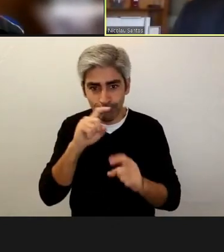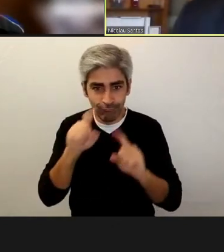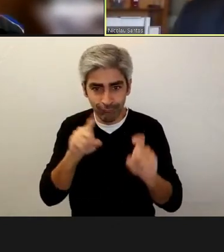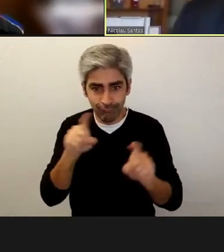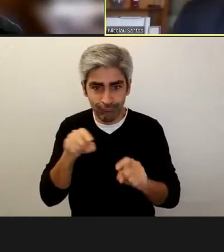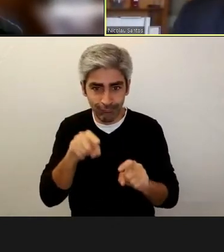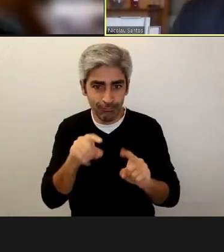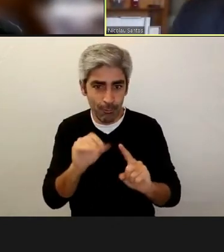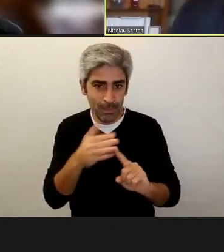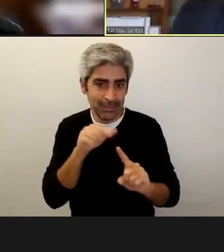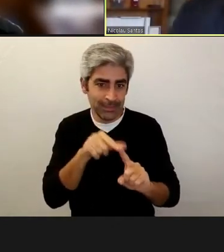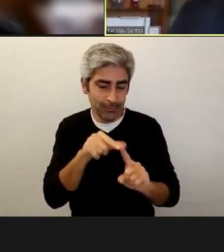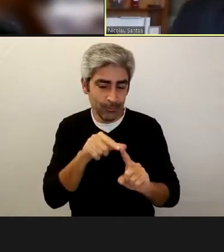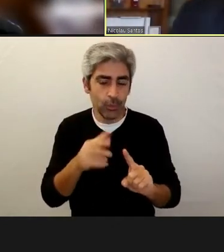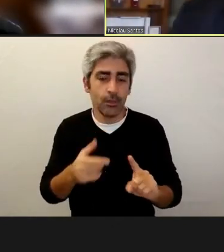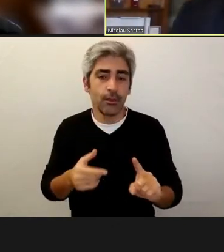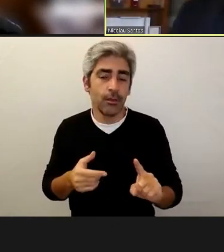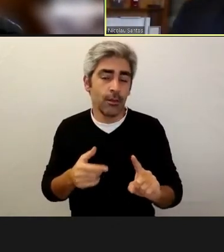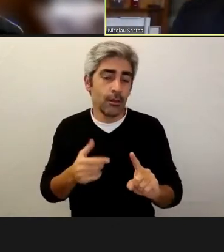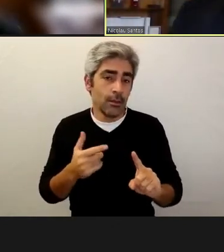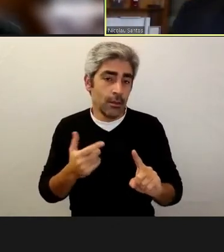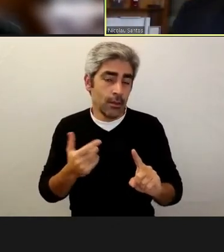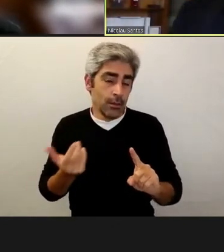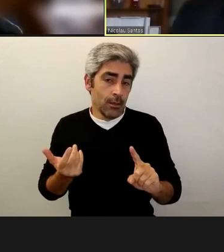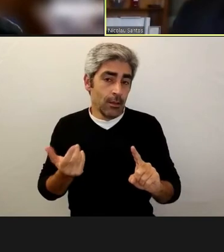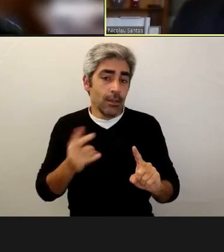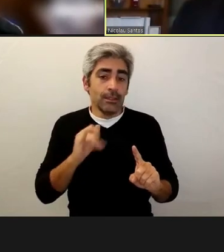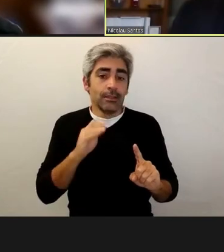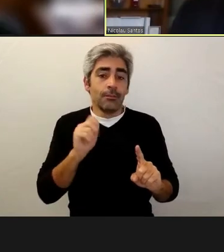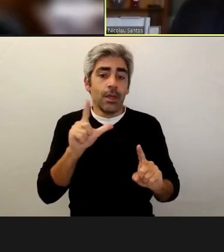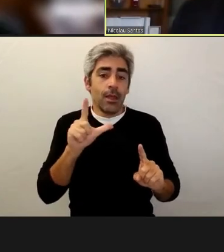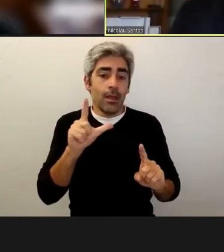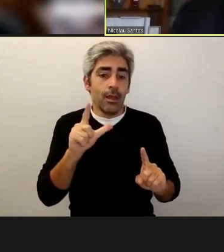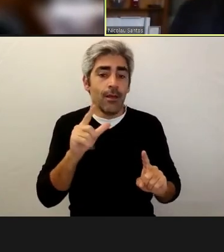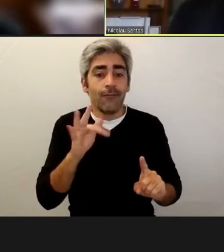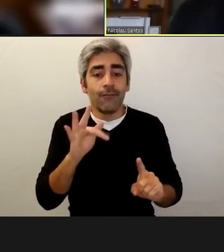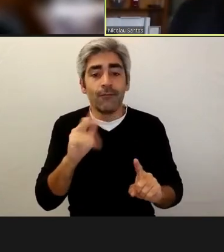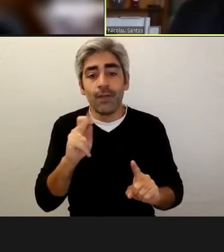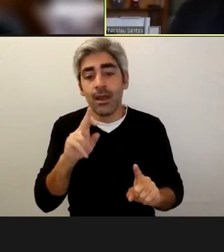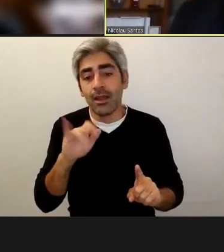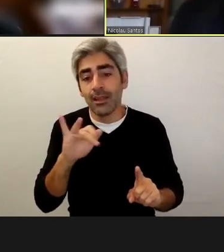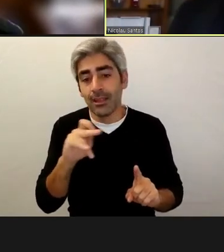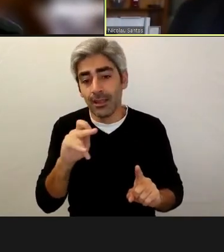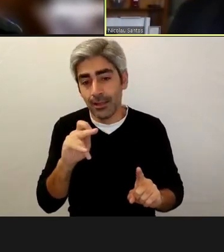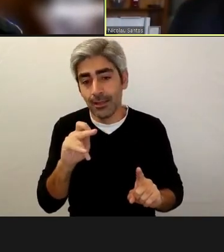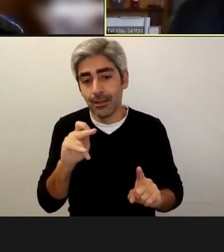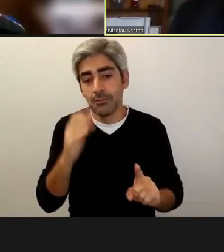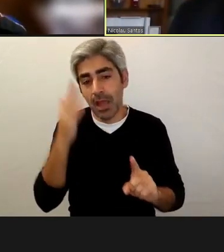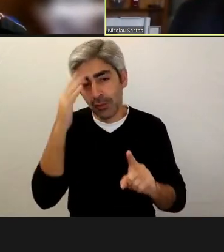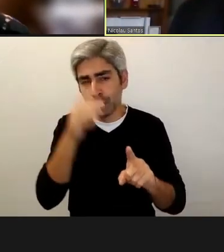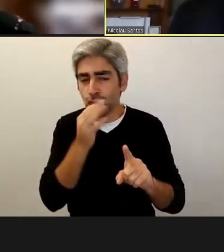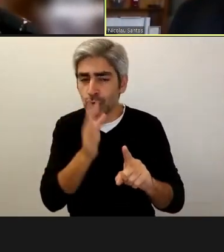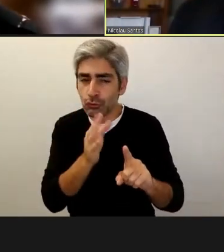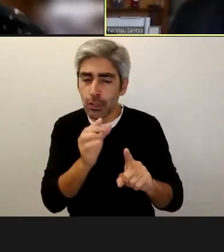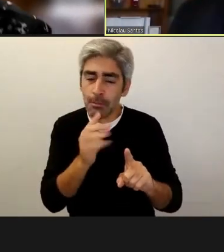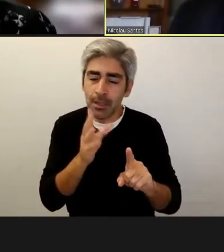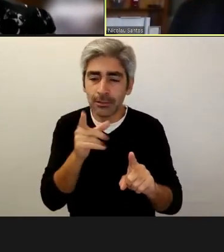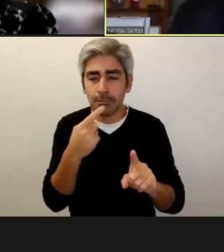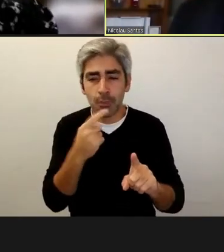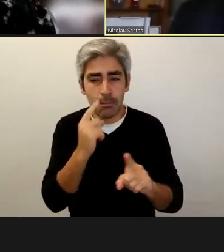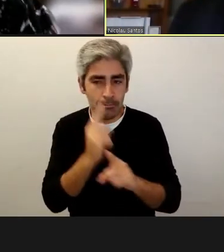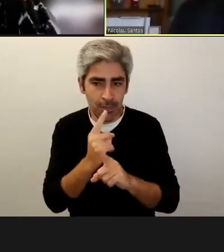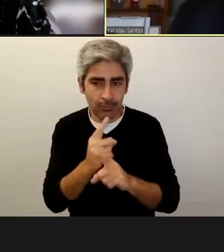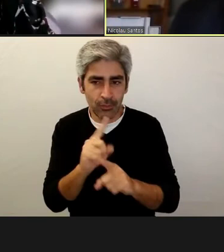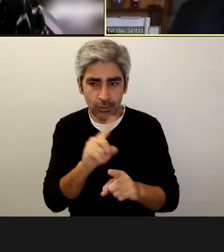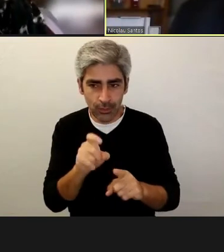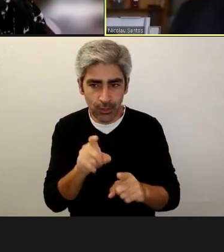este princípio. E a Isabel Faria pergunta, eu penso que de algum modo já tocou neste aspecto, mas não deixo de colocar a